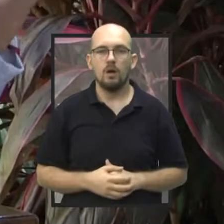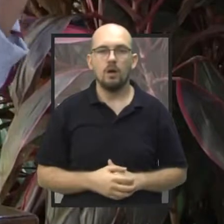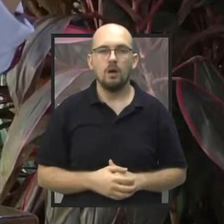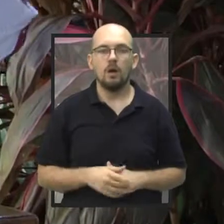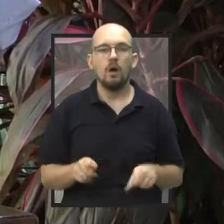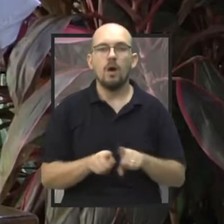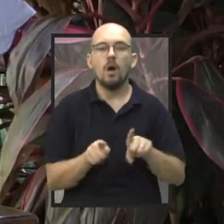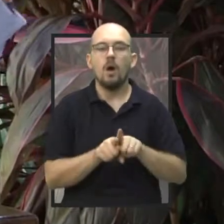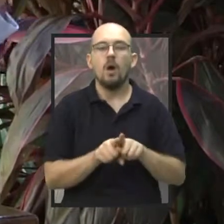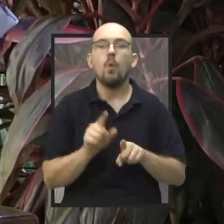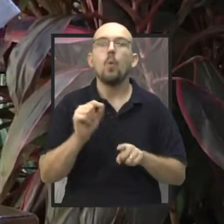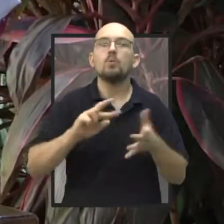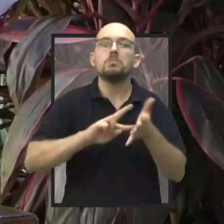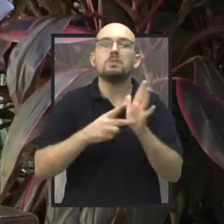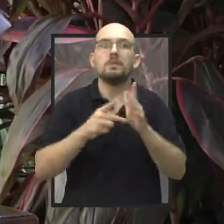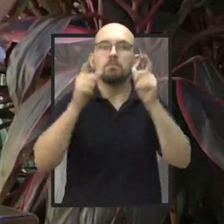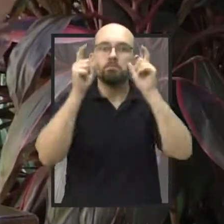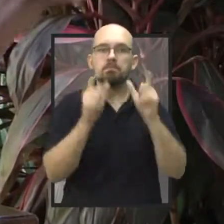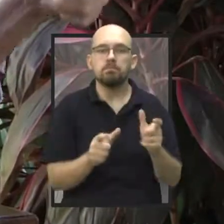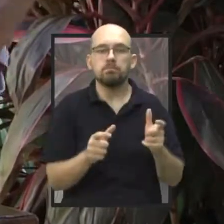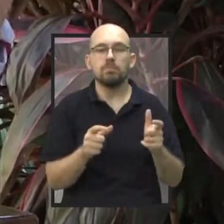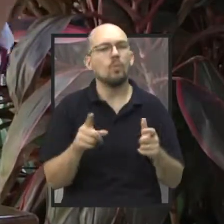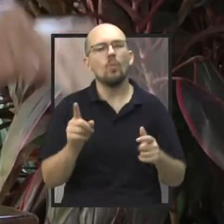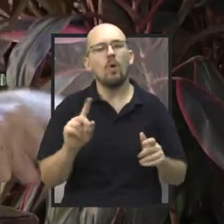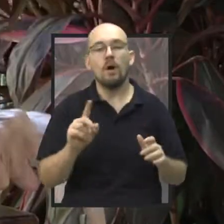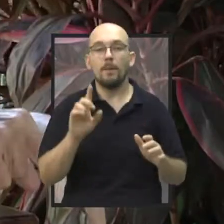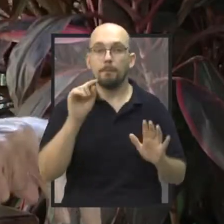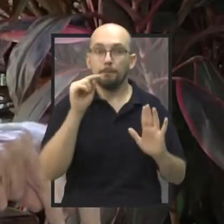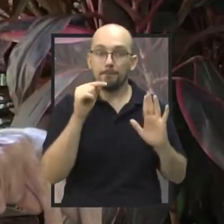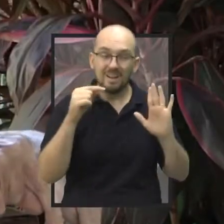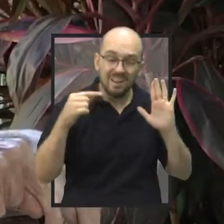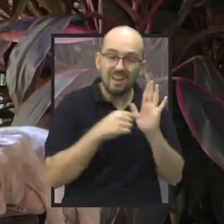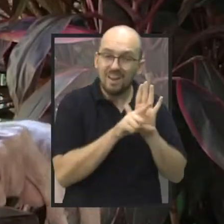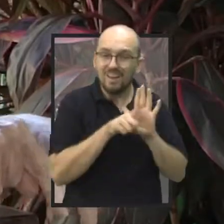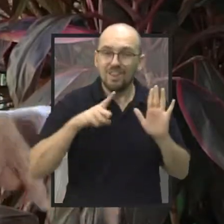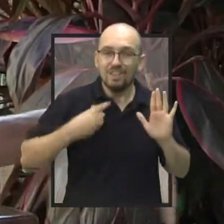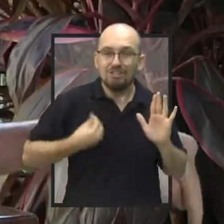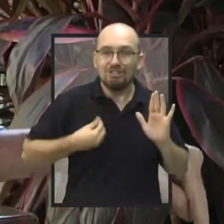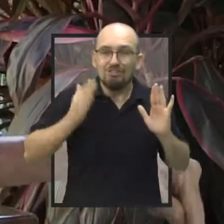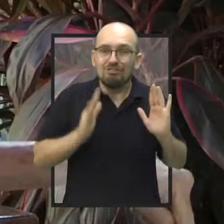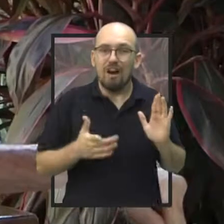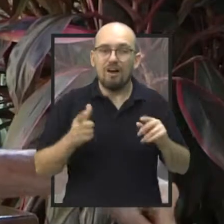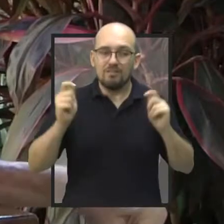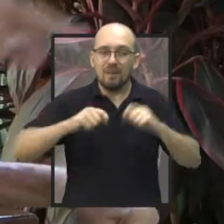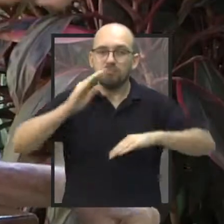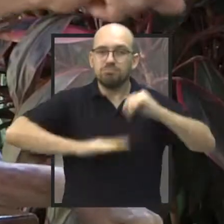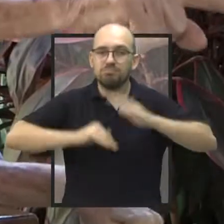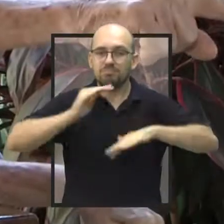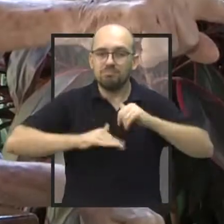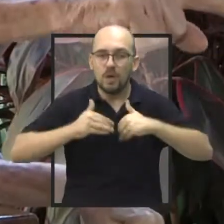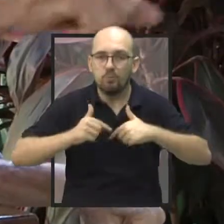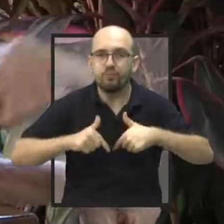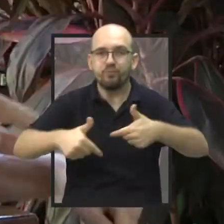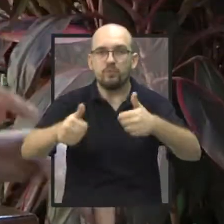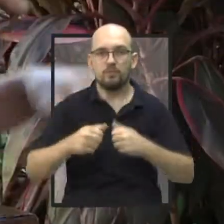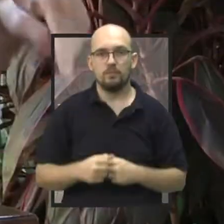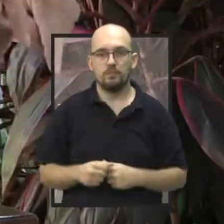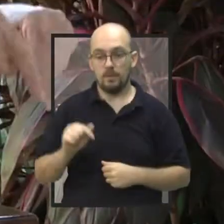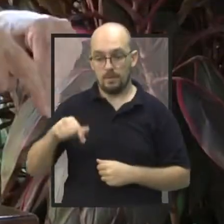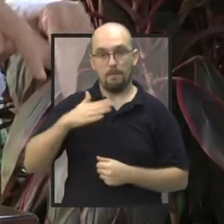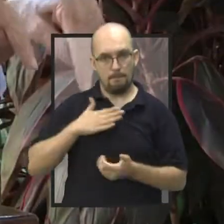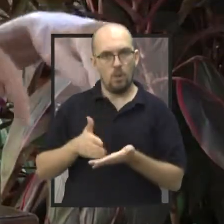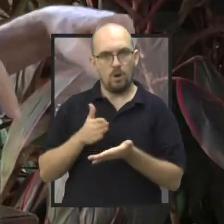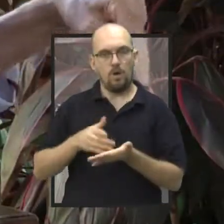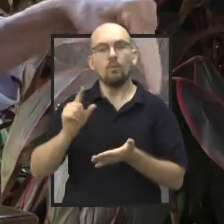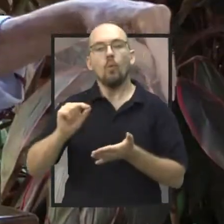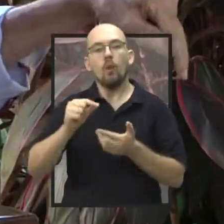lucubrações do que seria interessante. Não, o que está na lei, que nós podemos pôr. O que está no meu livro é